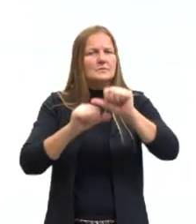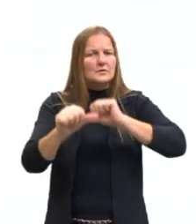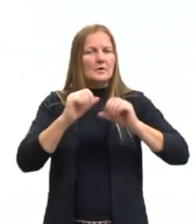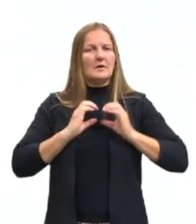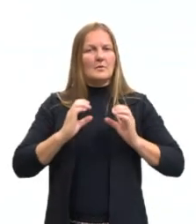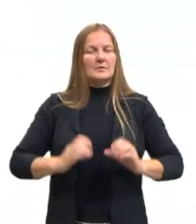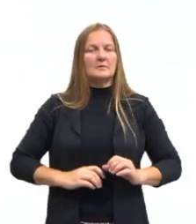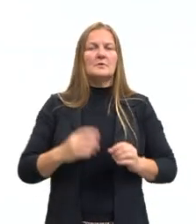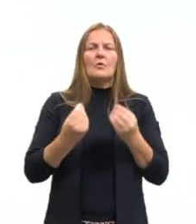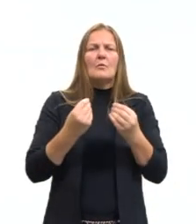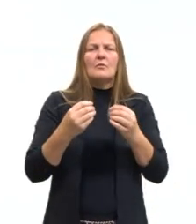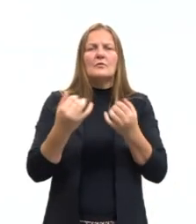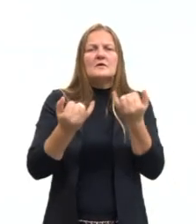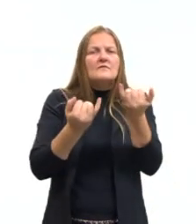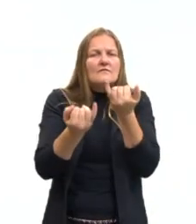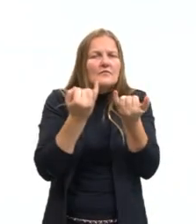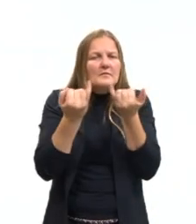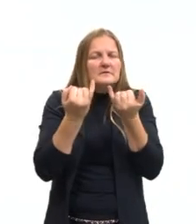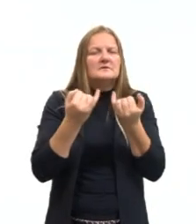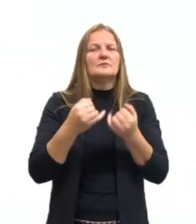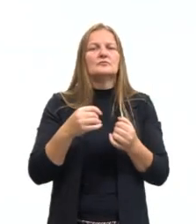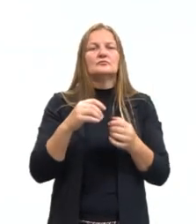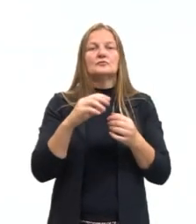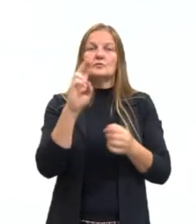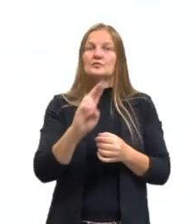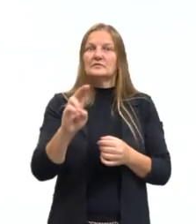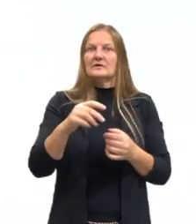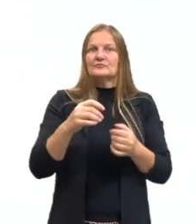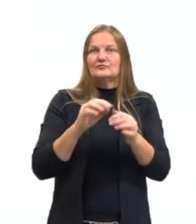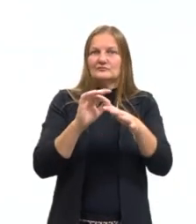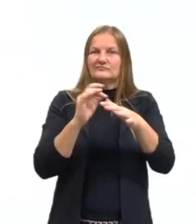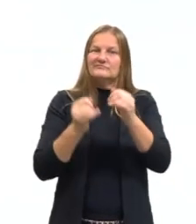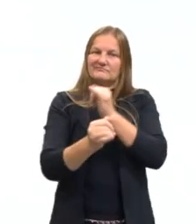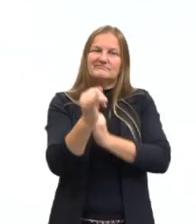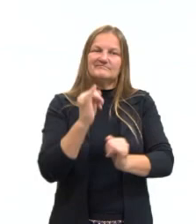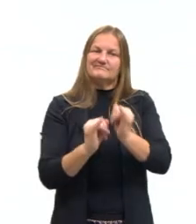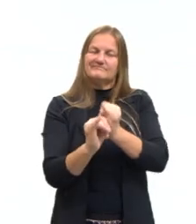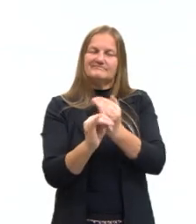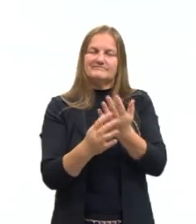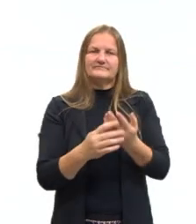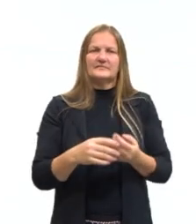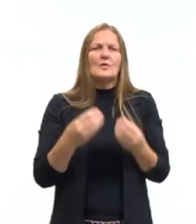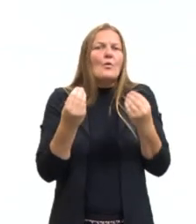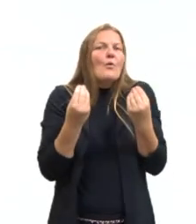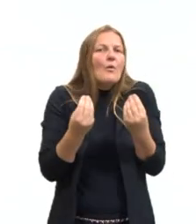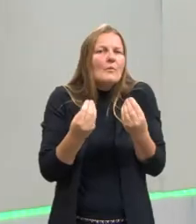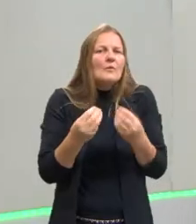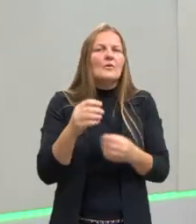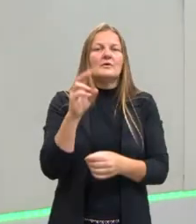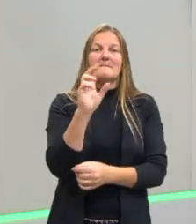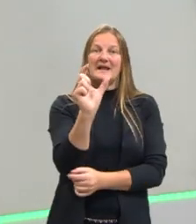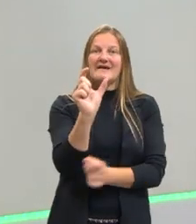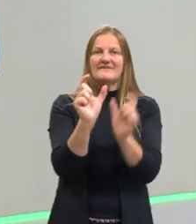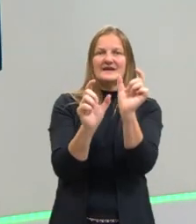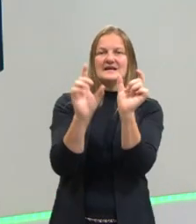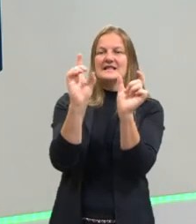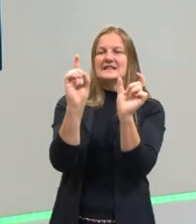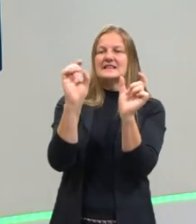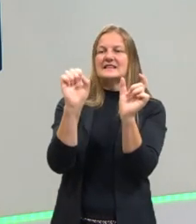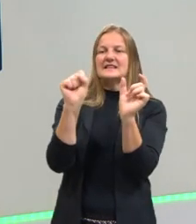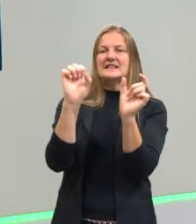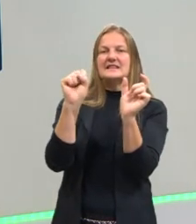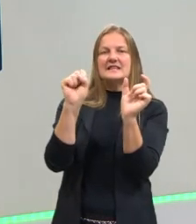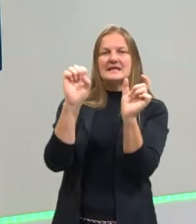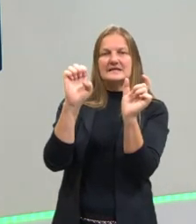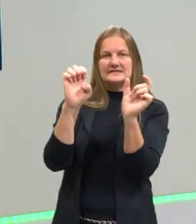a informatividade dos usuários nesse mundo hora mais uma vez eu não